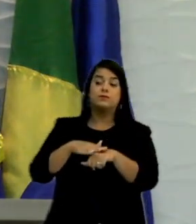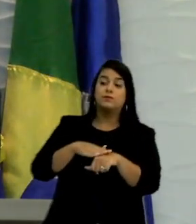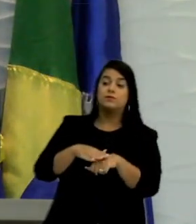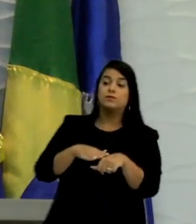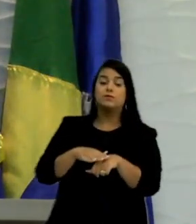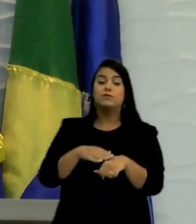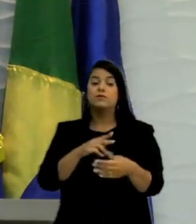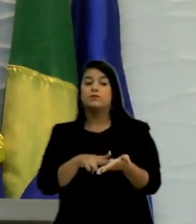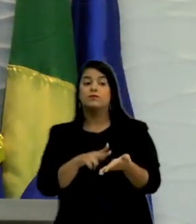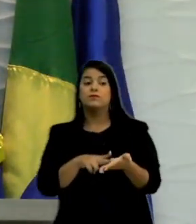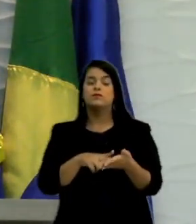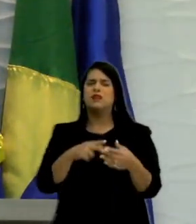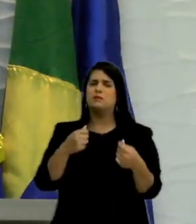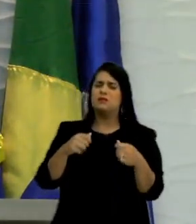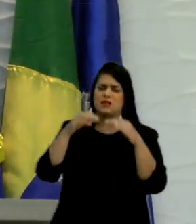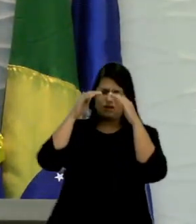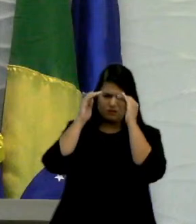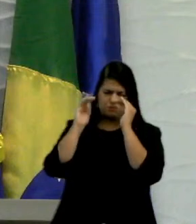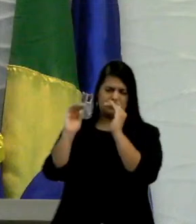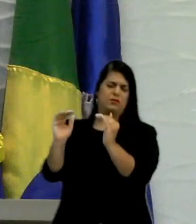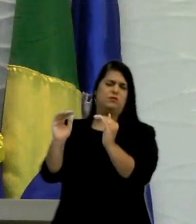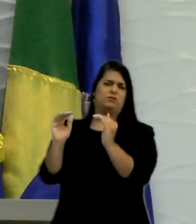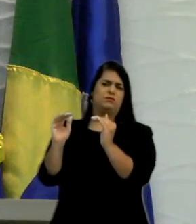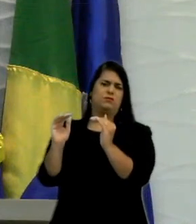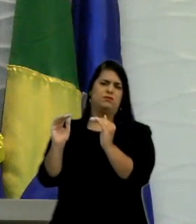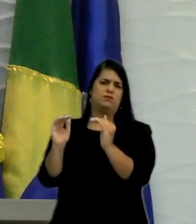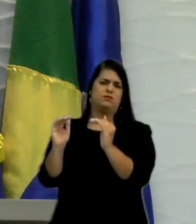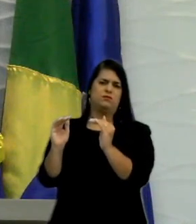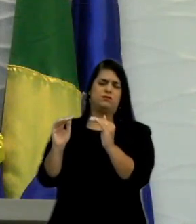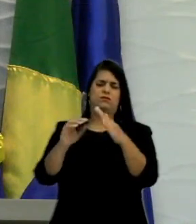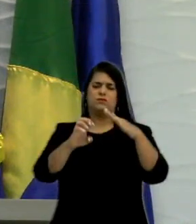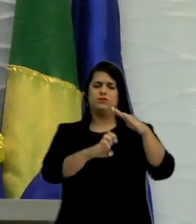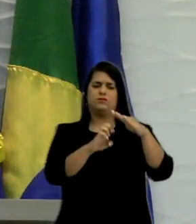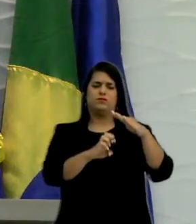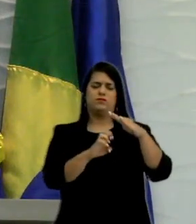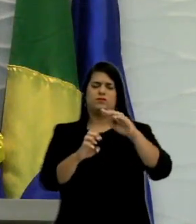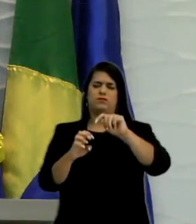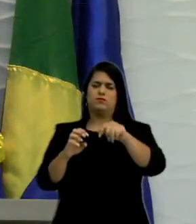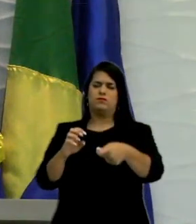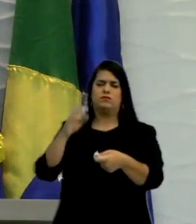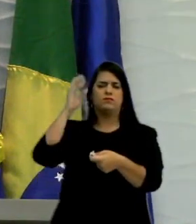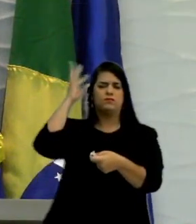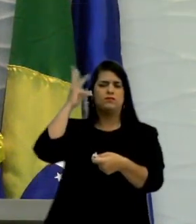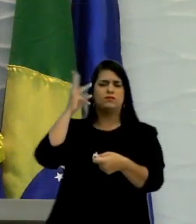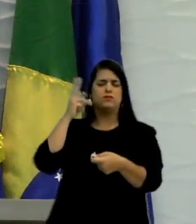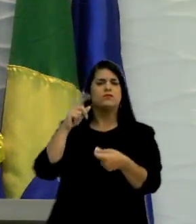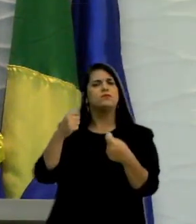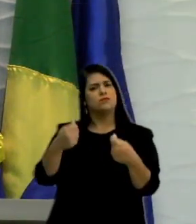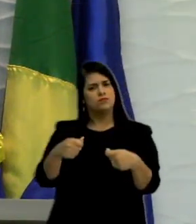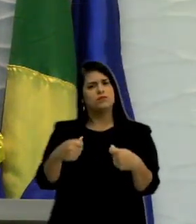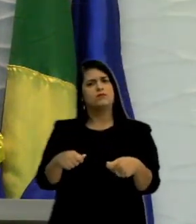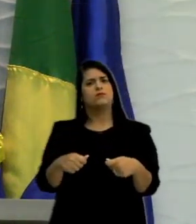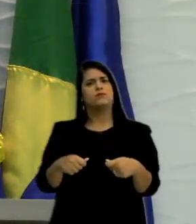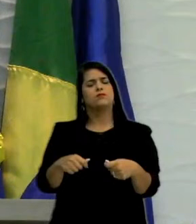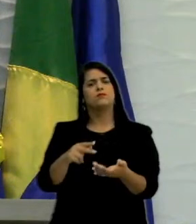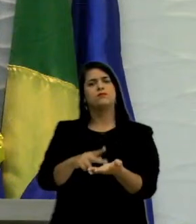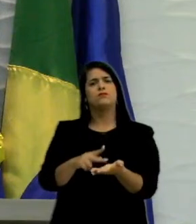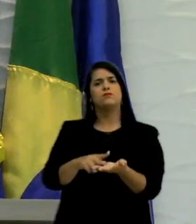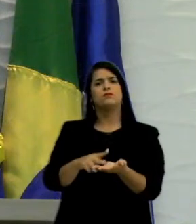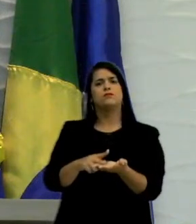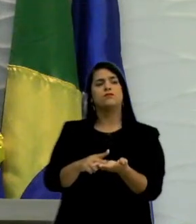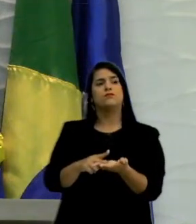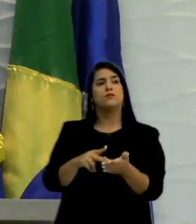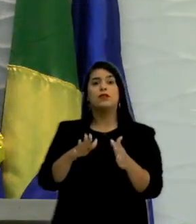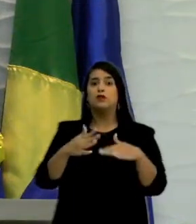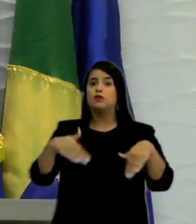assim, é necessário respeitar o empresário Zé Almeida, e é necessário respeitar ele mesmo, como é necessário respeitar todas